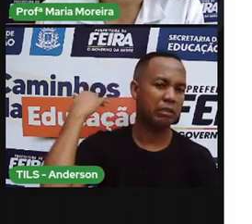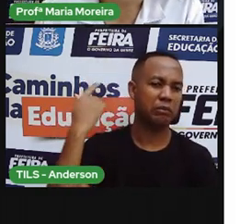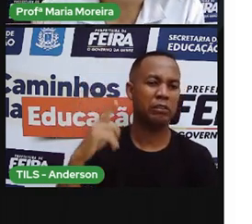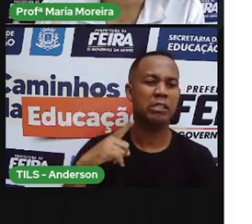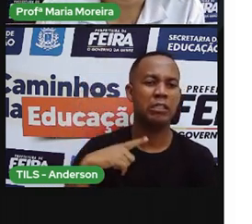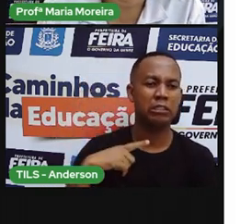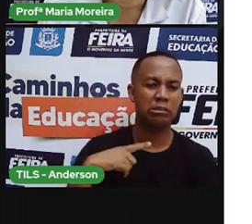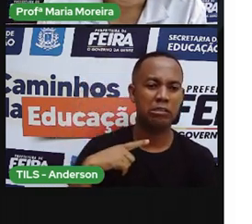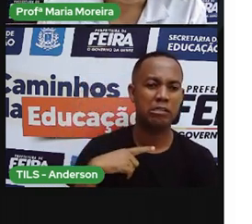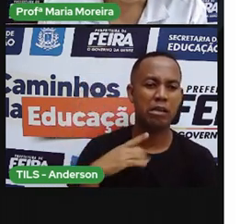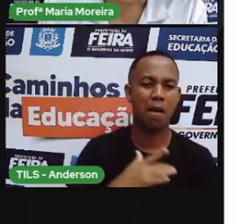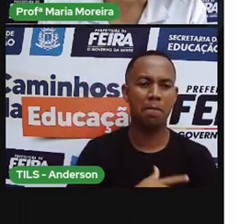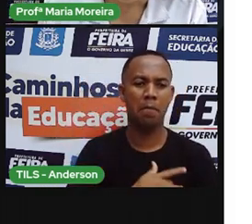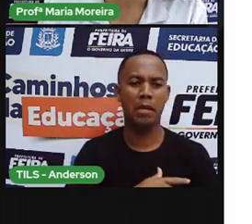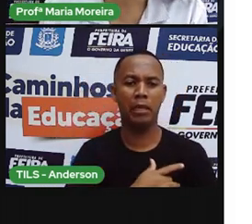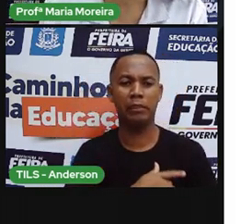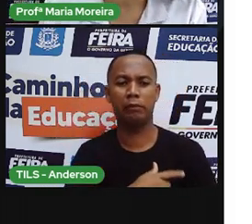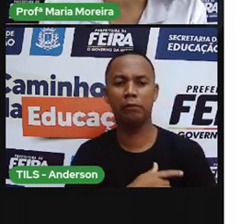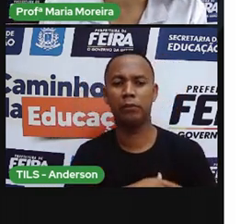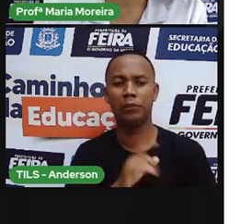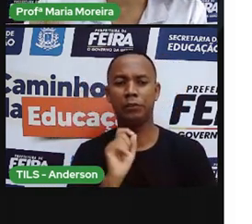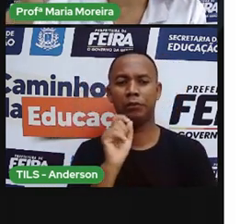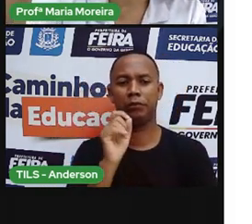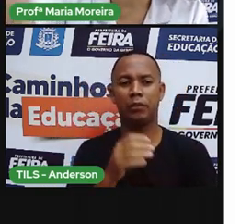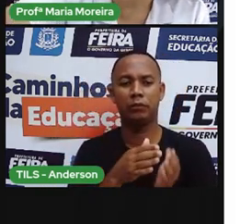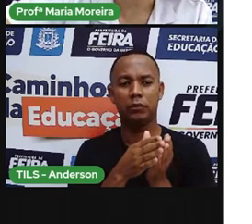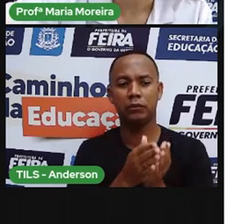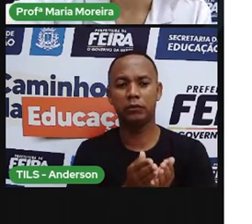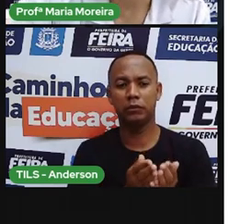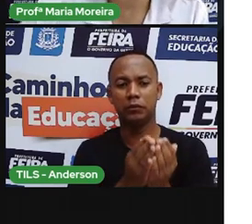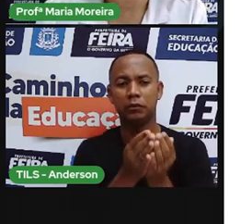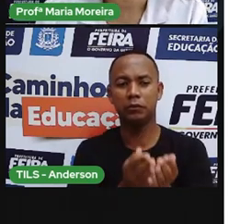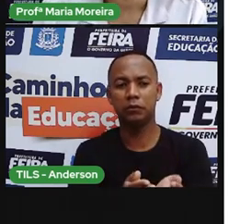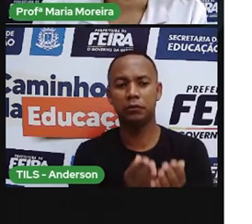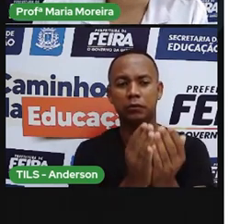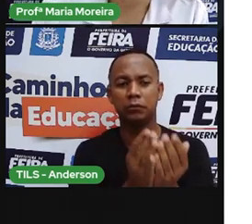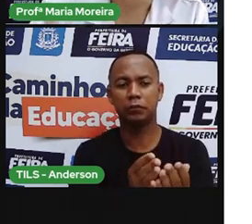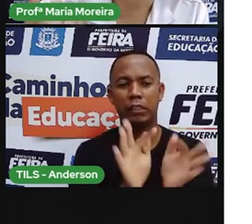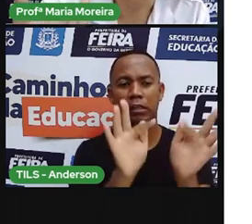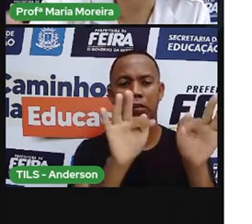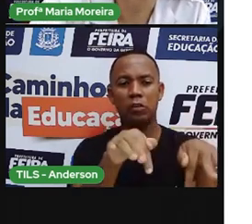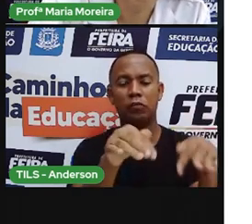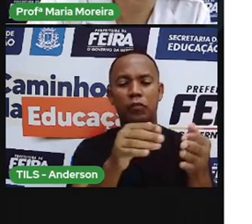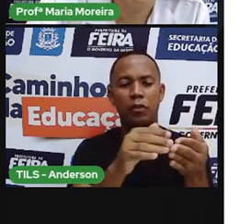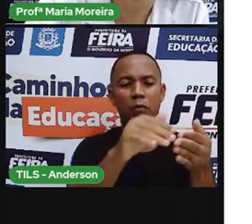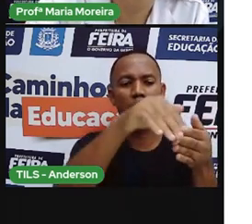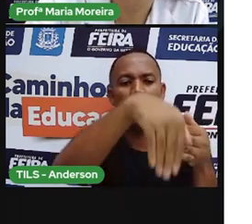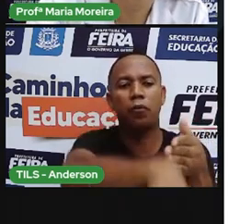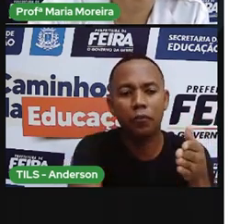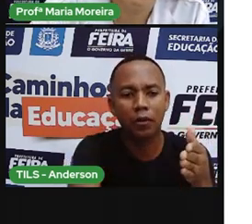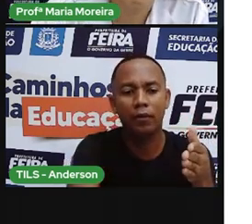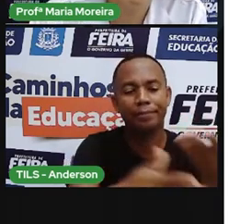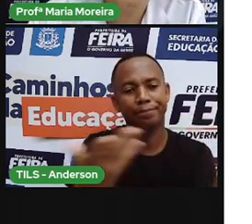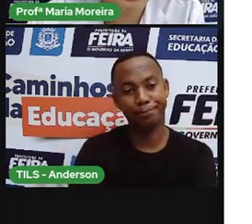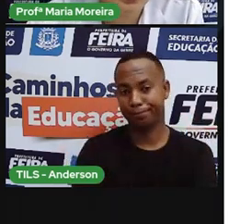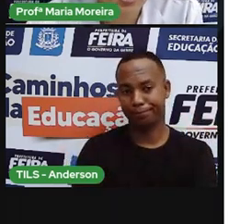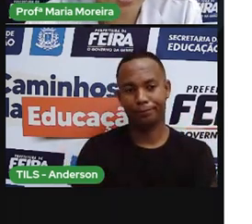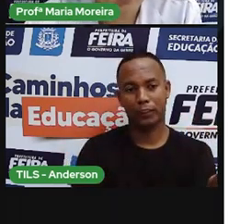existia esse medo de que a Terra, de fato, tivesse o quê? Um fim. Que existisse um limite para até onde as